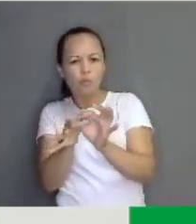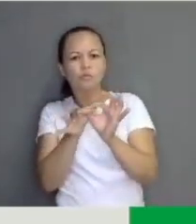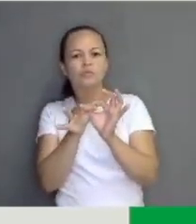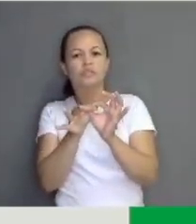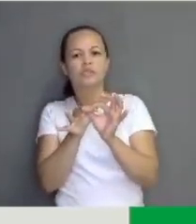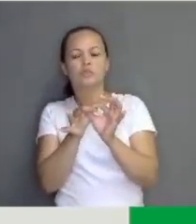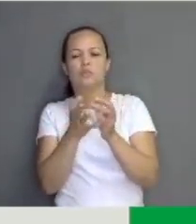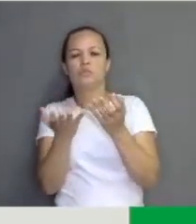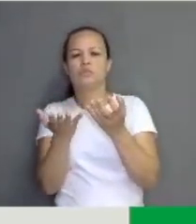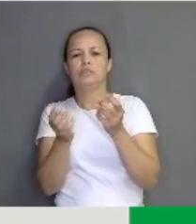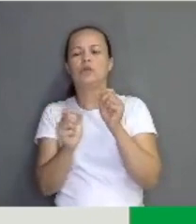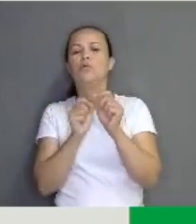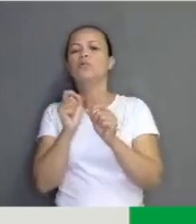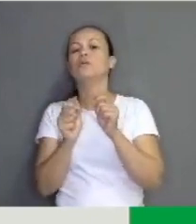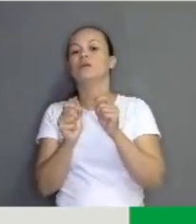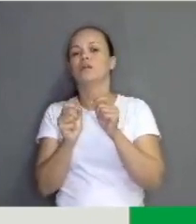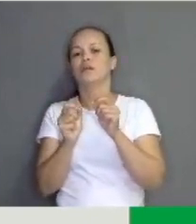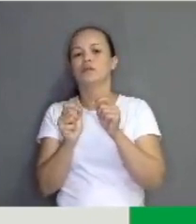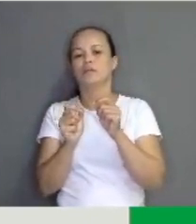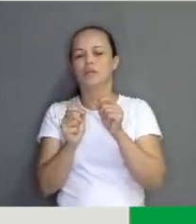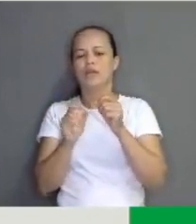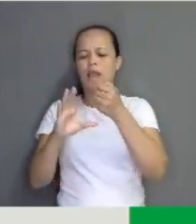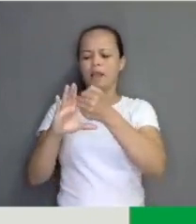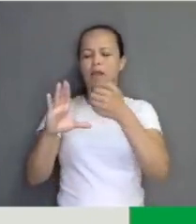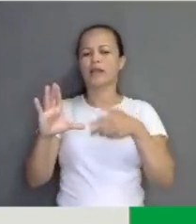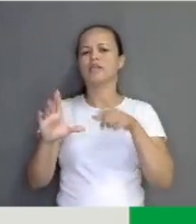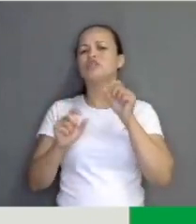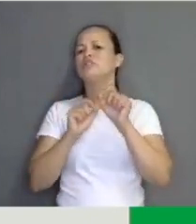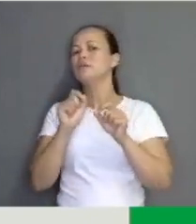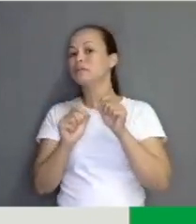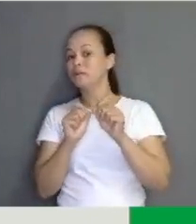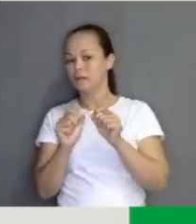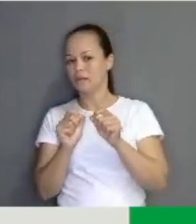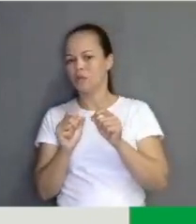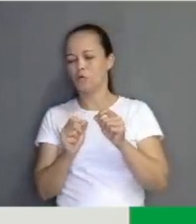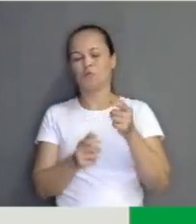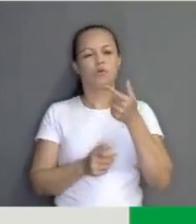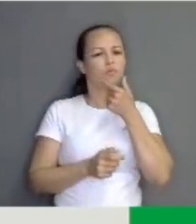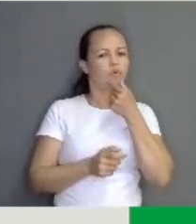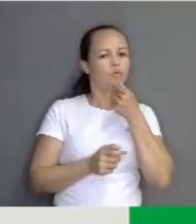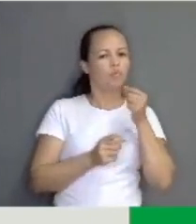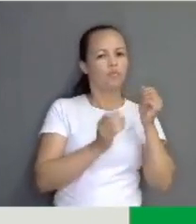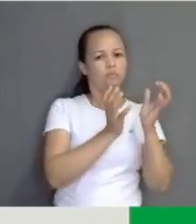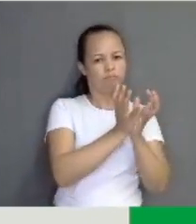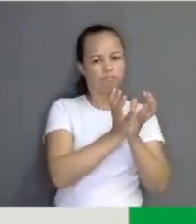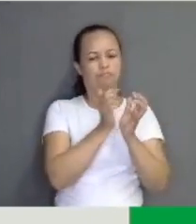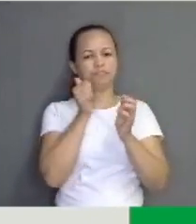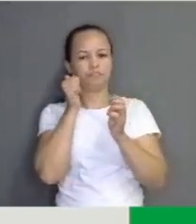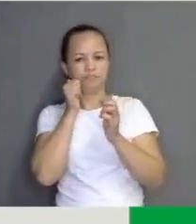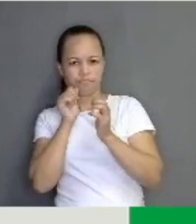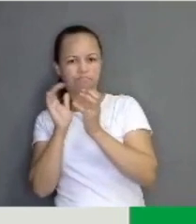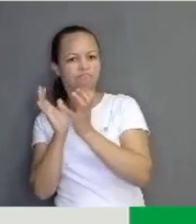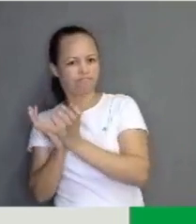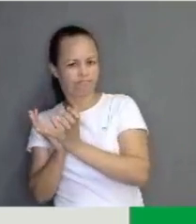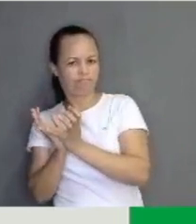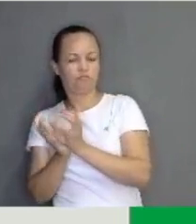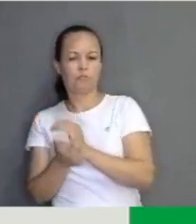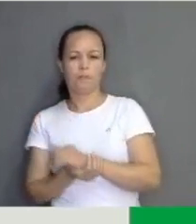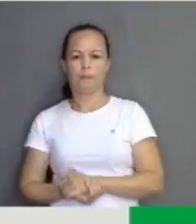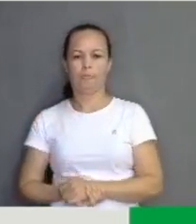único sentido, ou seja, tem a única característica. Um porque é menino e o outro porque é menina. Tá bom?